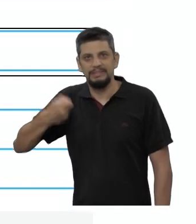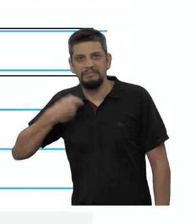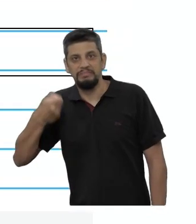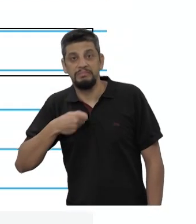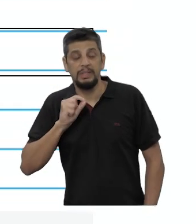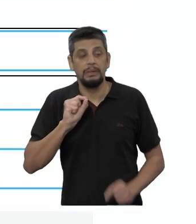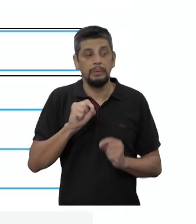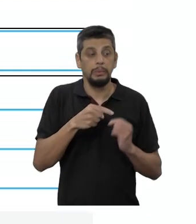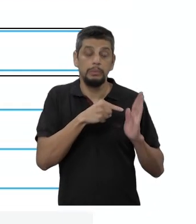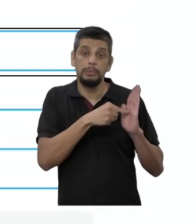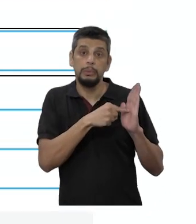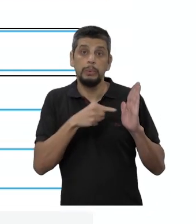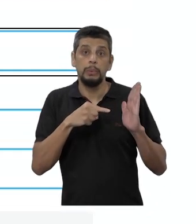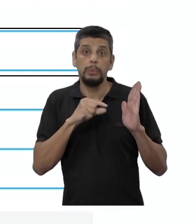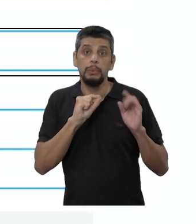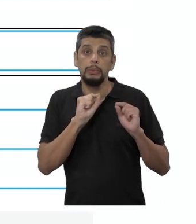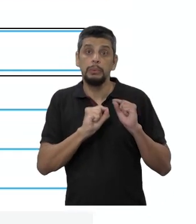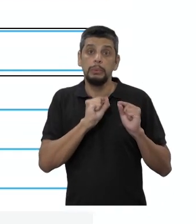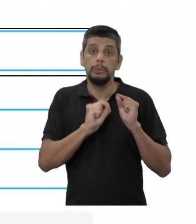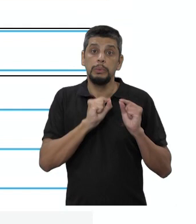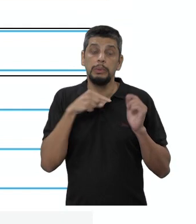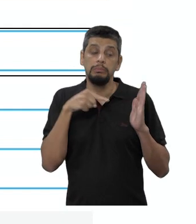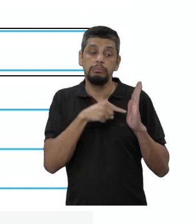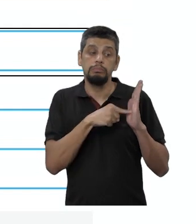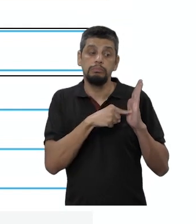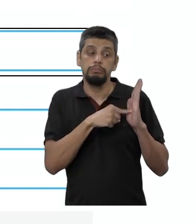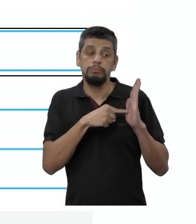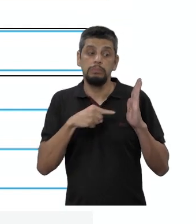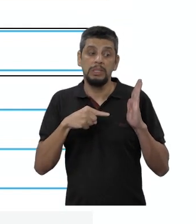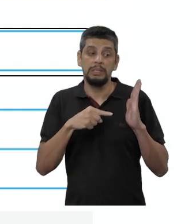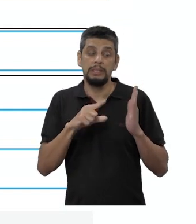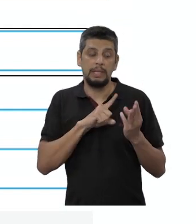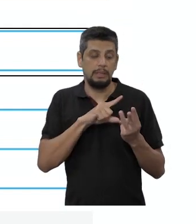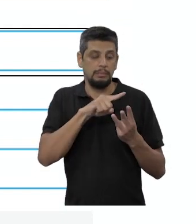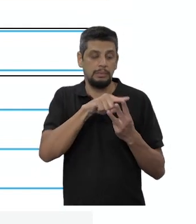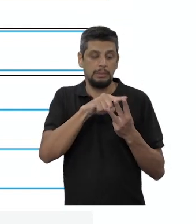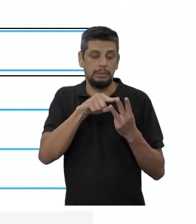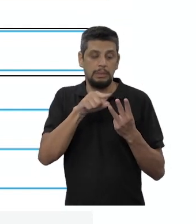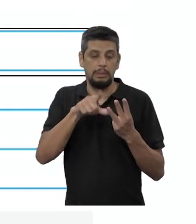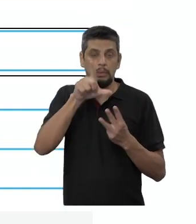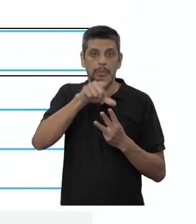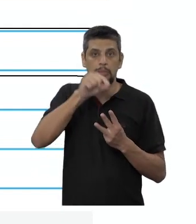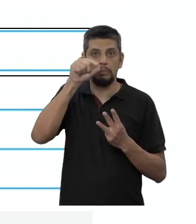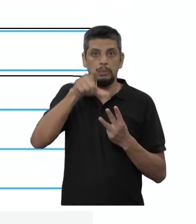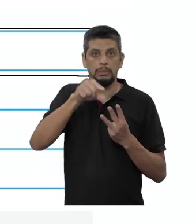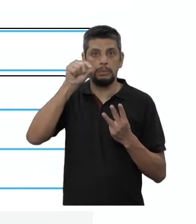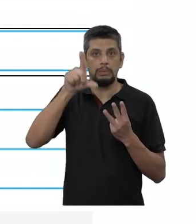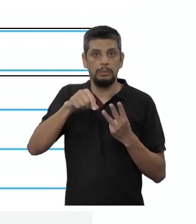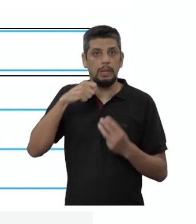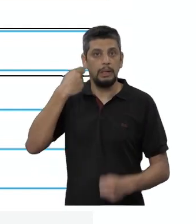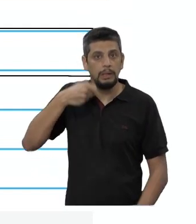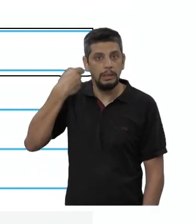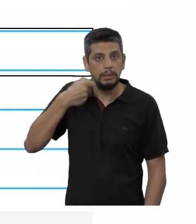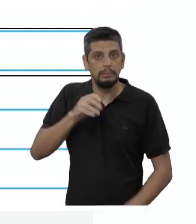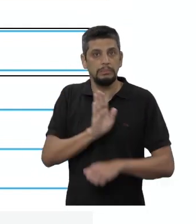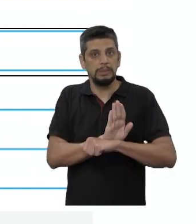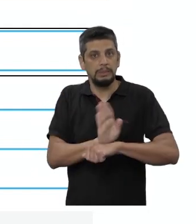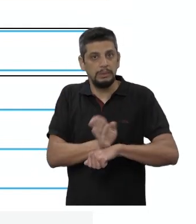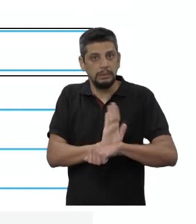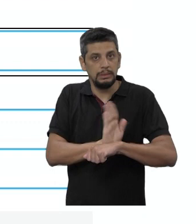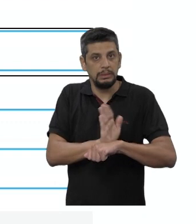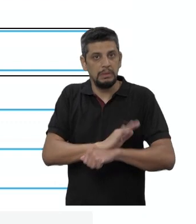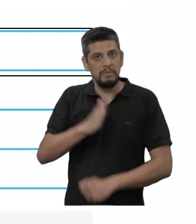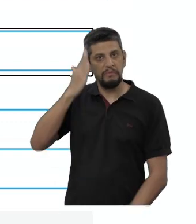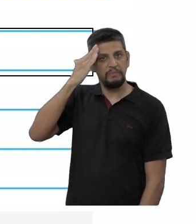Chaplin foi um... Aqui em cima tem três opções: ator,